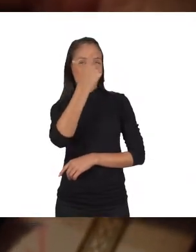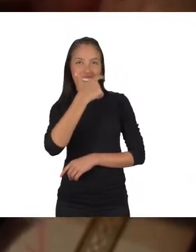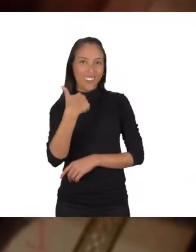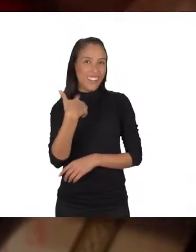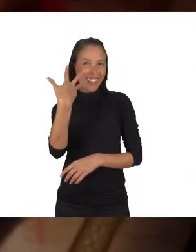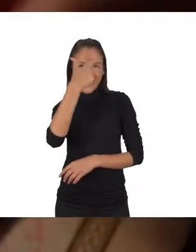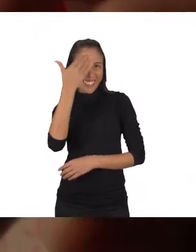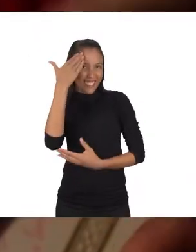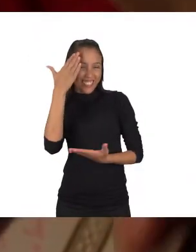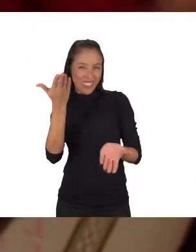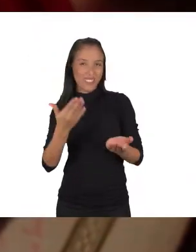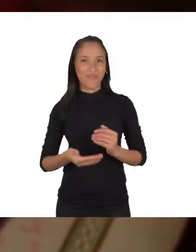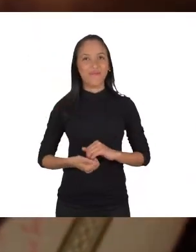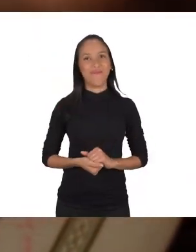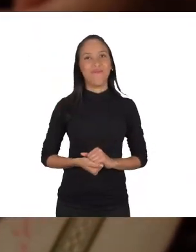sabe?